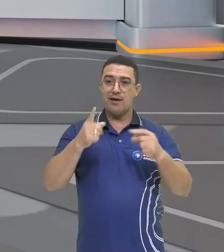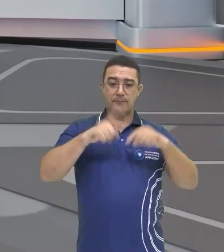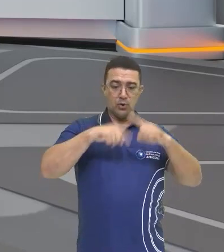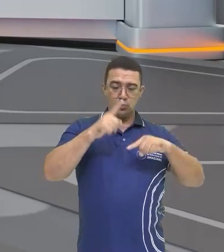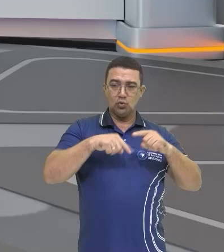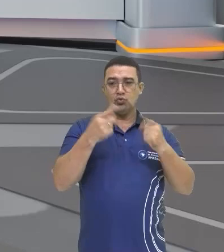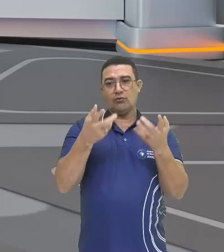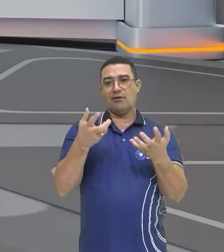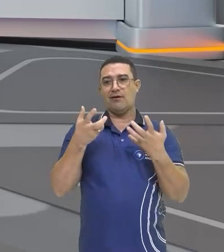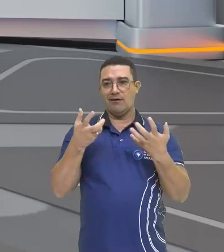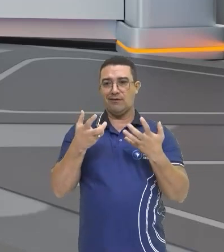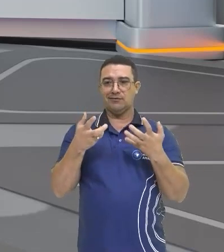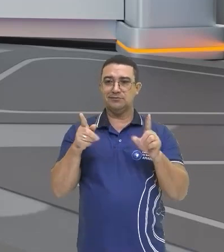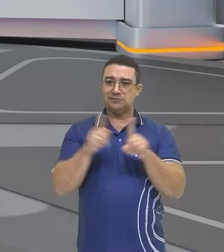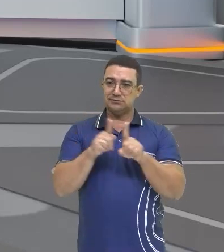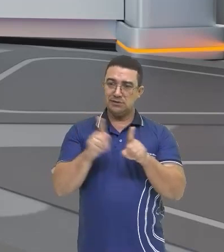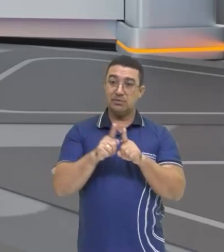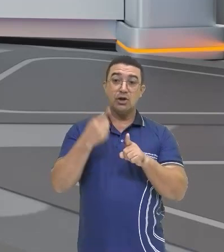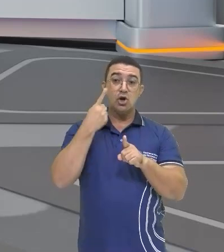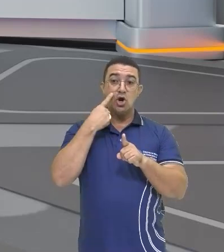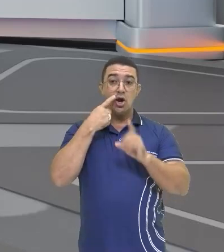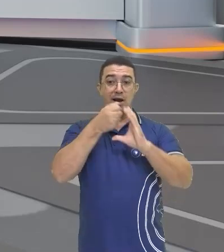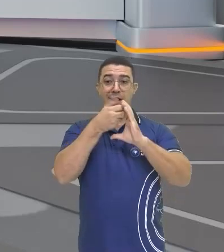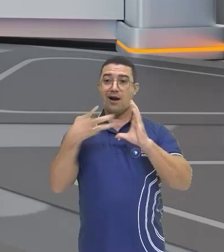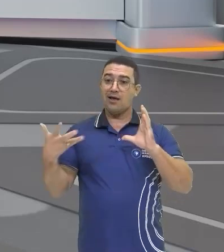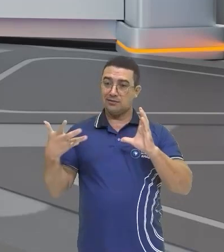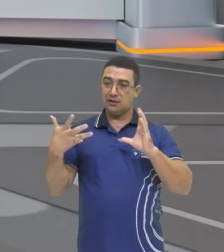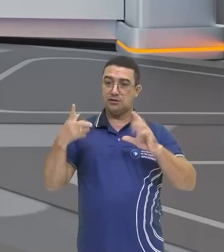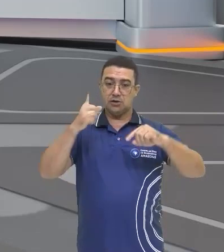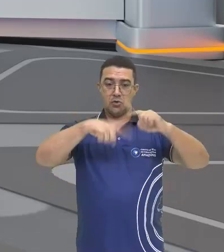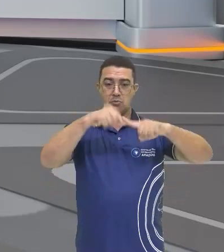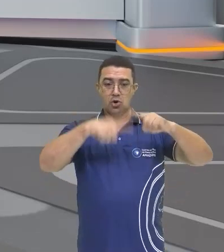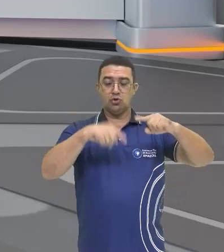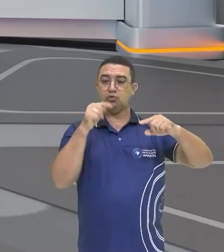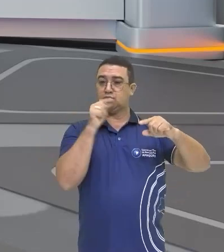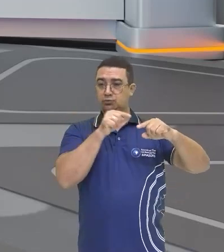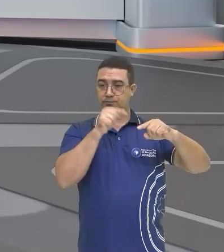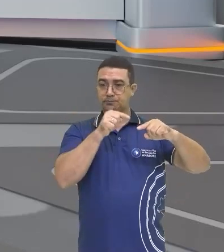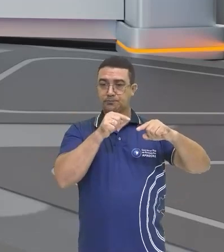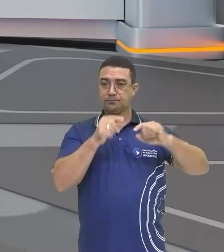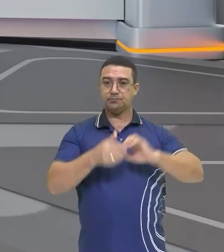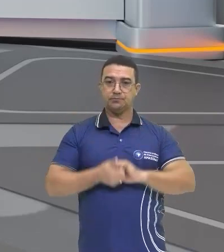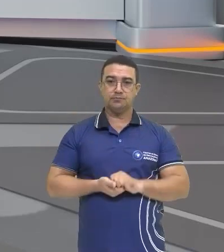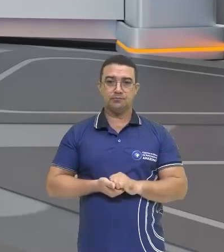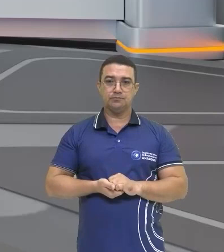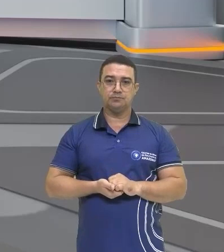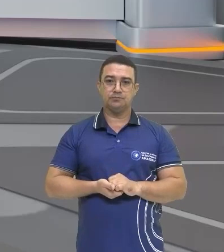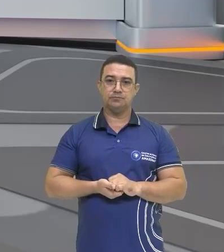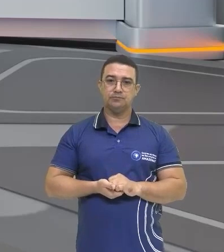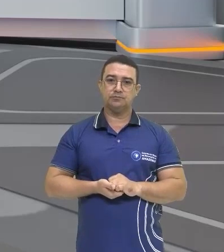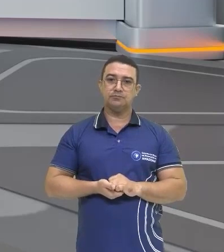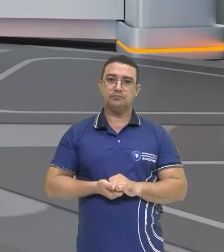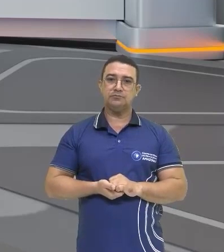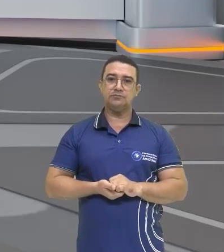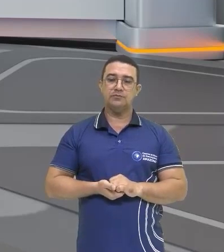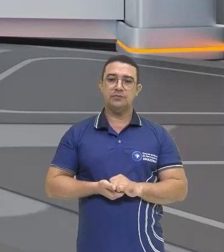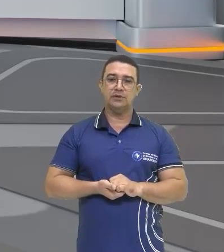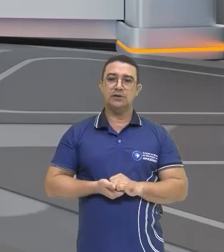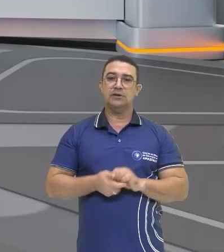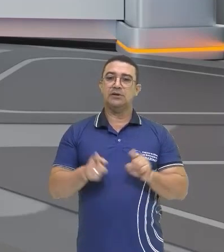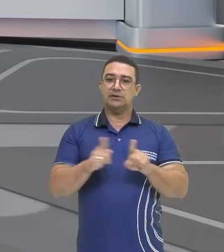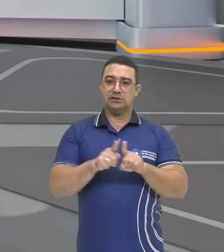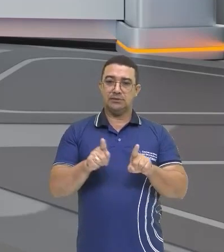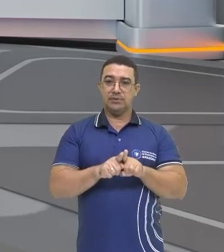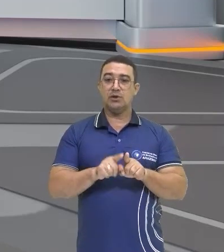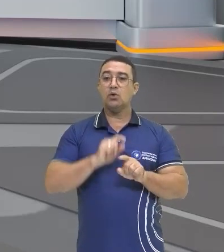gente quer e também as características desse produto, tá certo? Outro ponto importante são os custos,